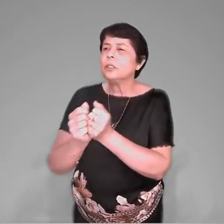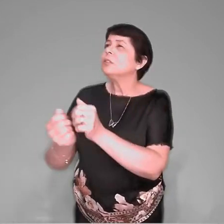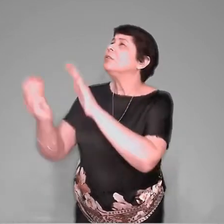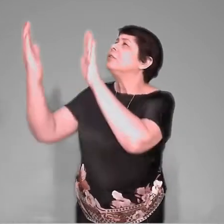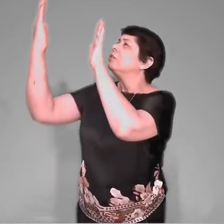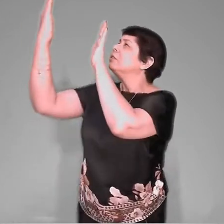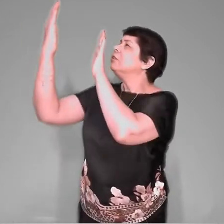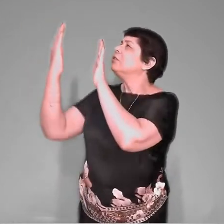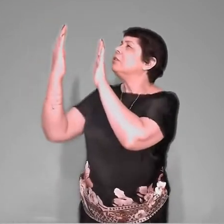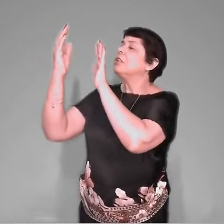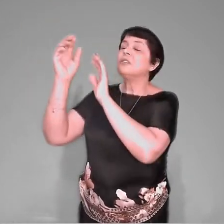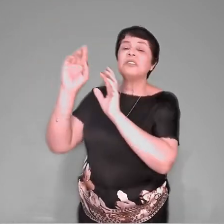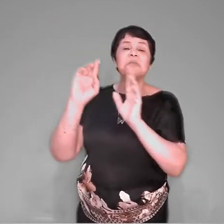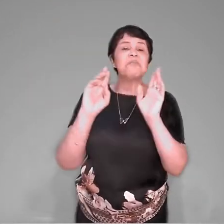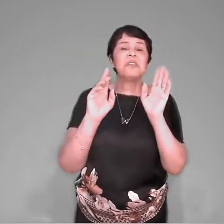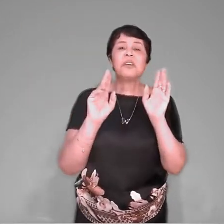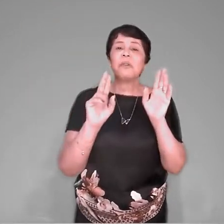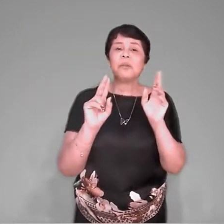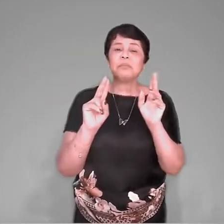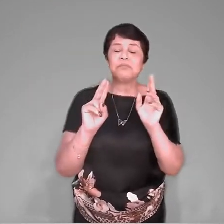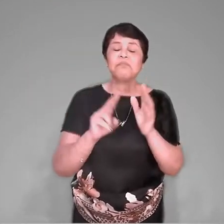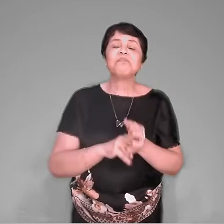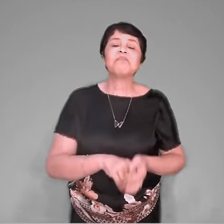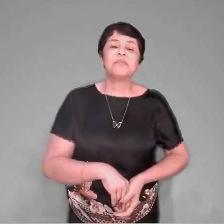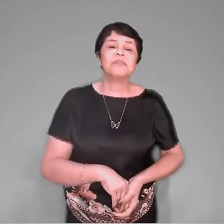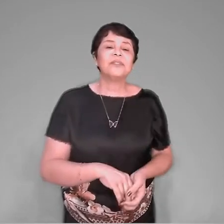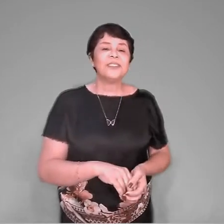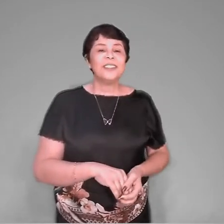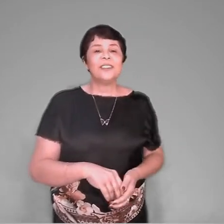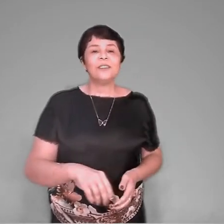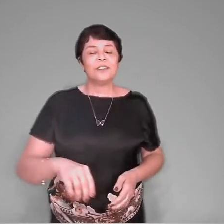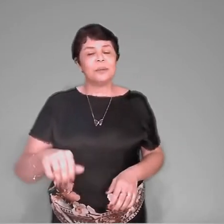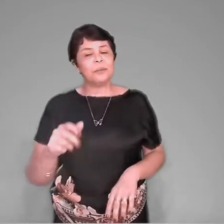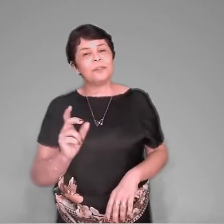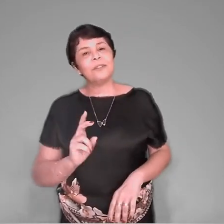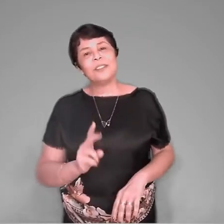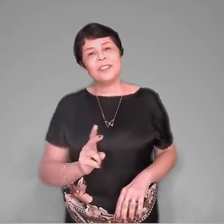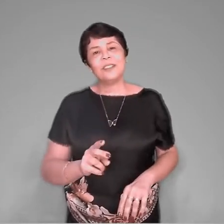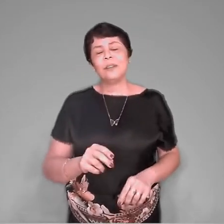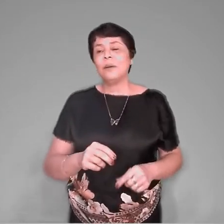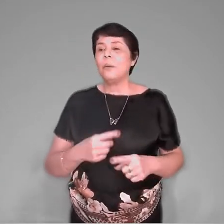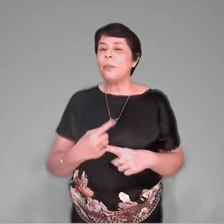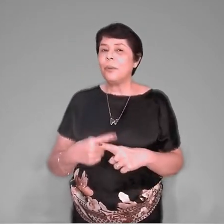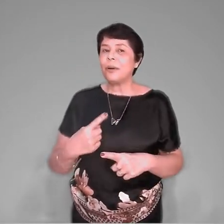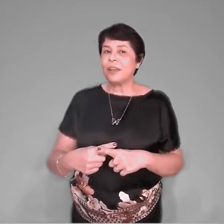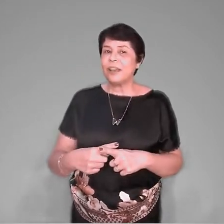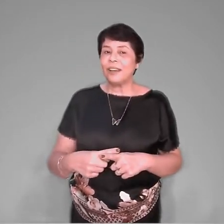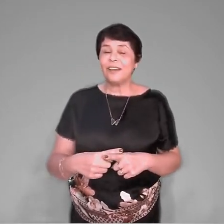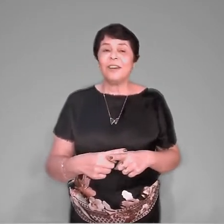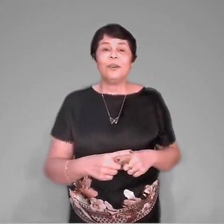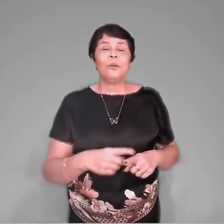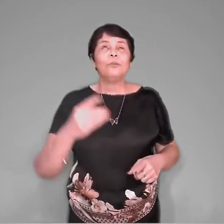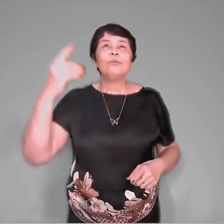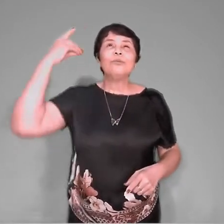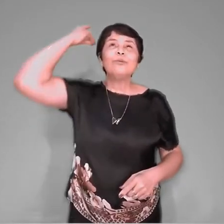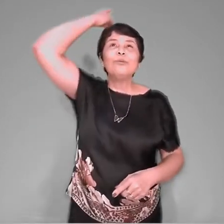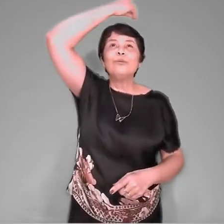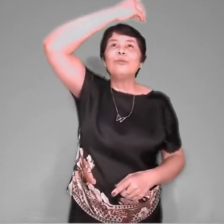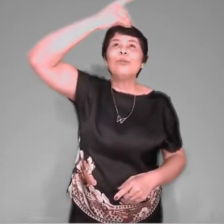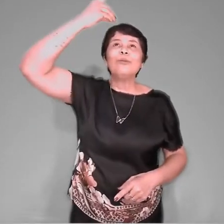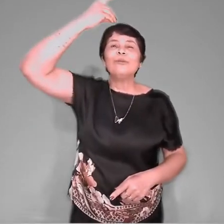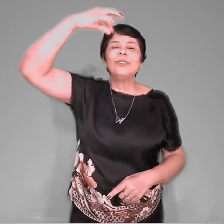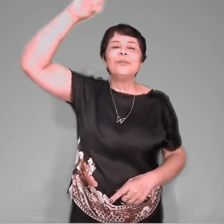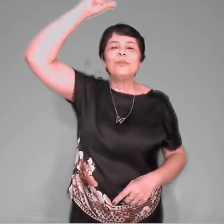profetas. Terceiramente, quartamente, quintamente, ele vai colocando em ordem hierárquica e de importância os dons